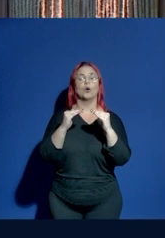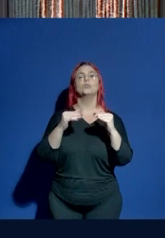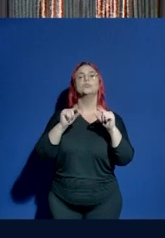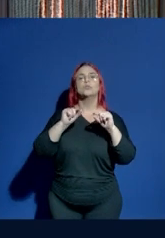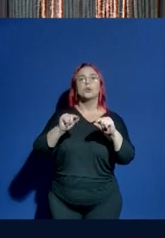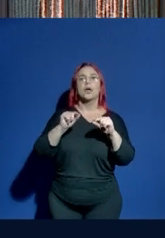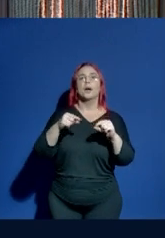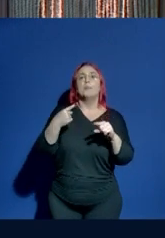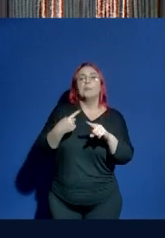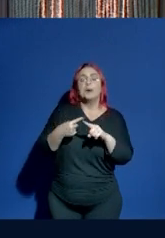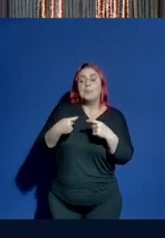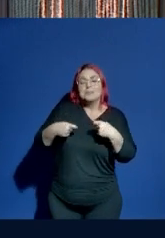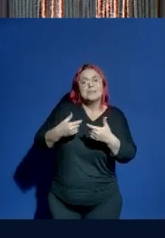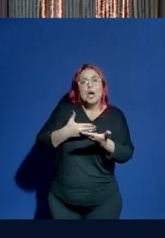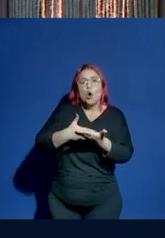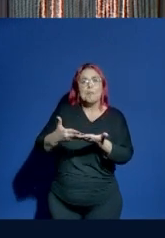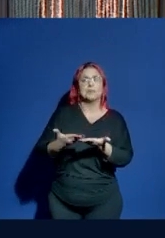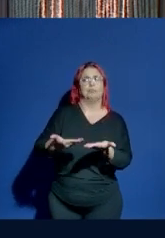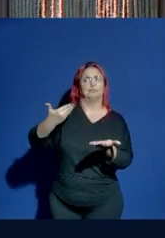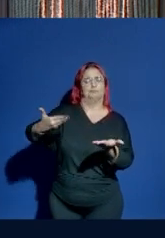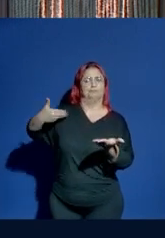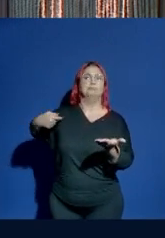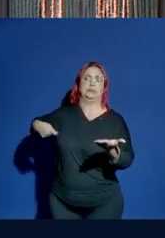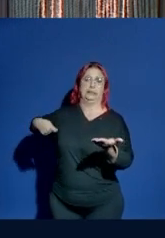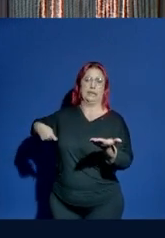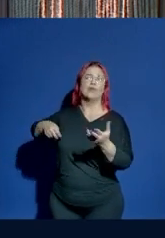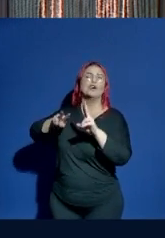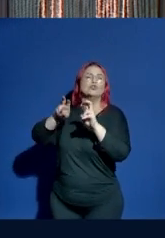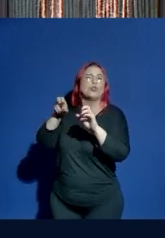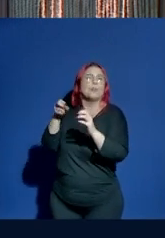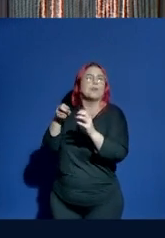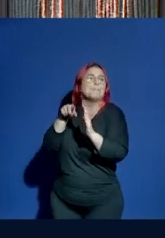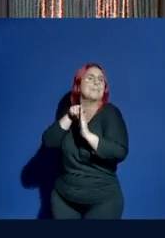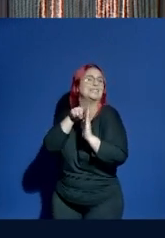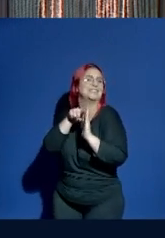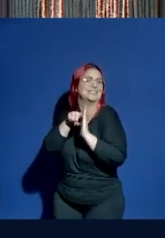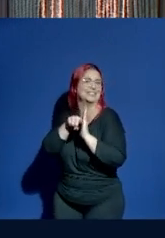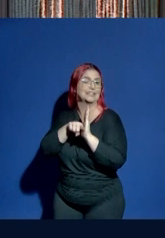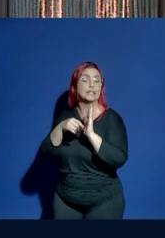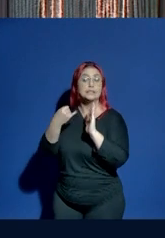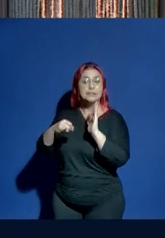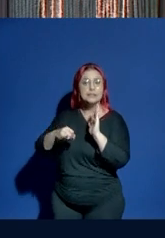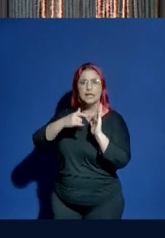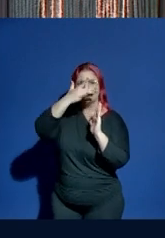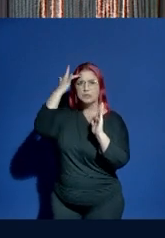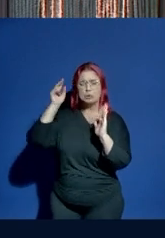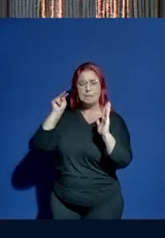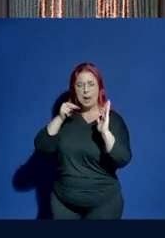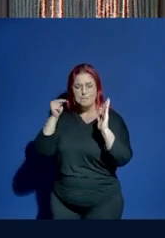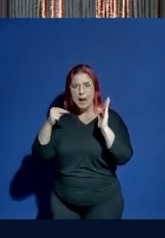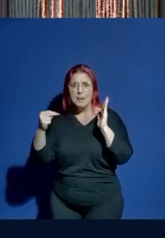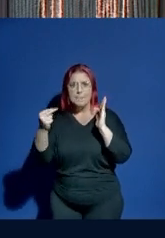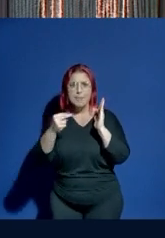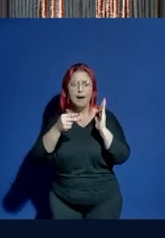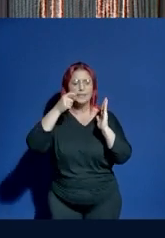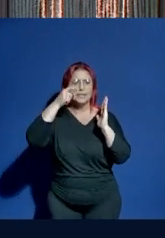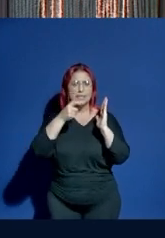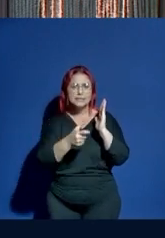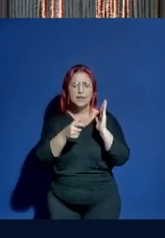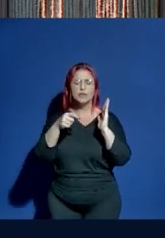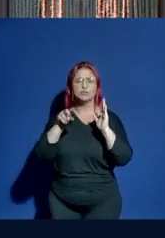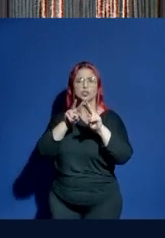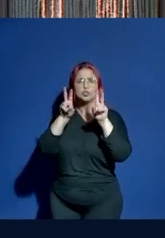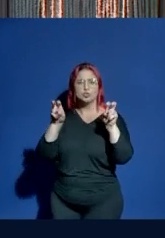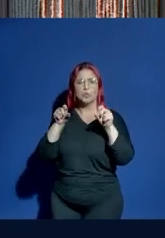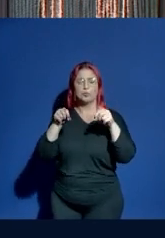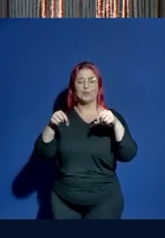devemos começar esse investimento lá atrás, na pesquisa. Quanto mais óleos nós conseguirmos extrair dos